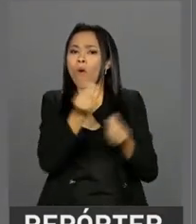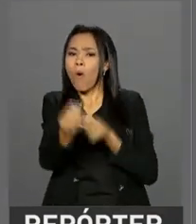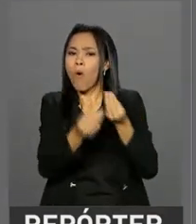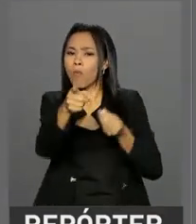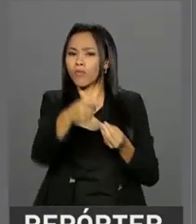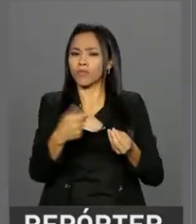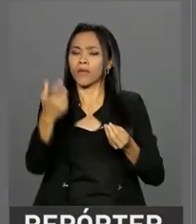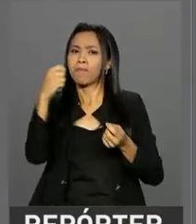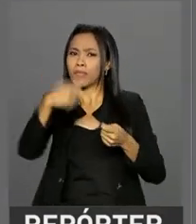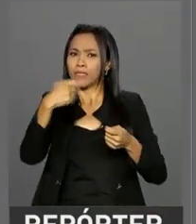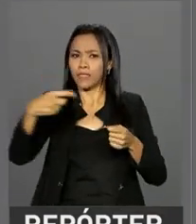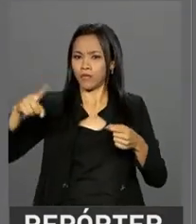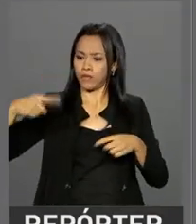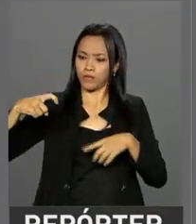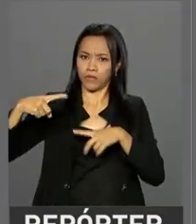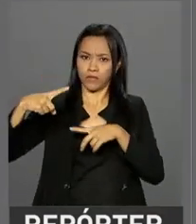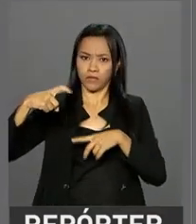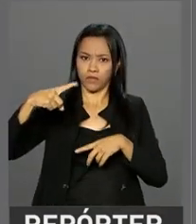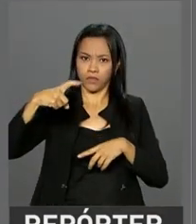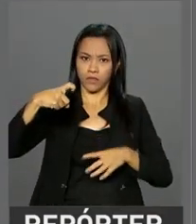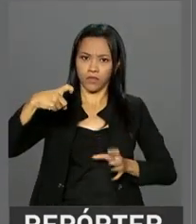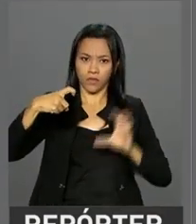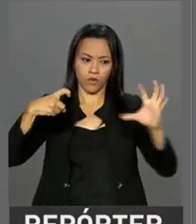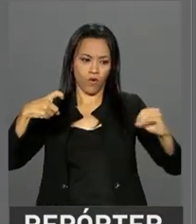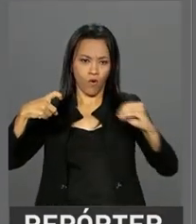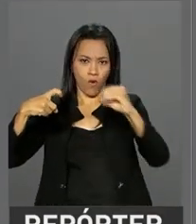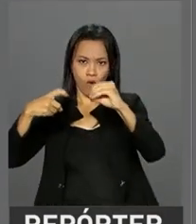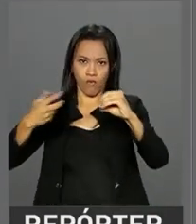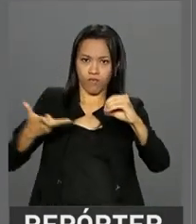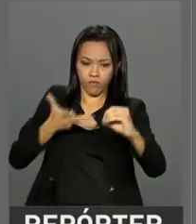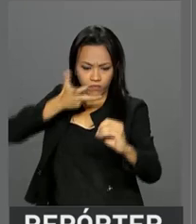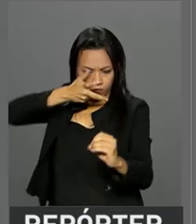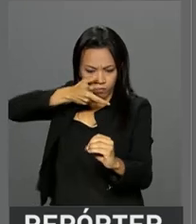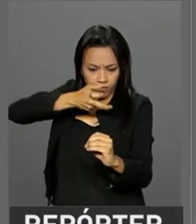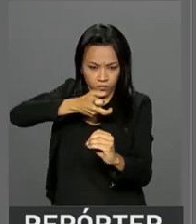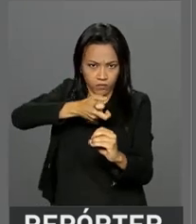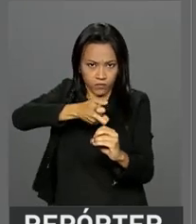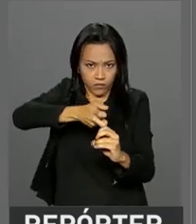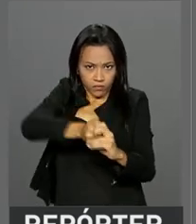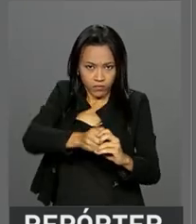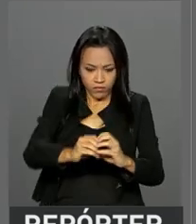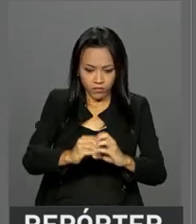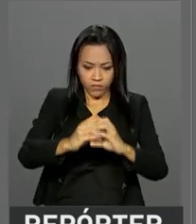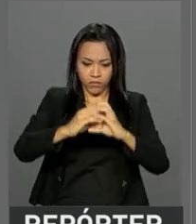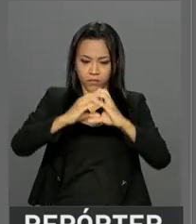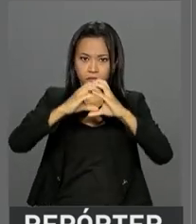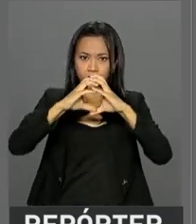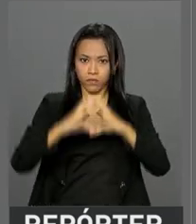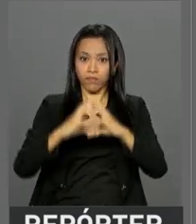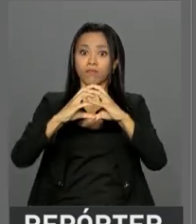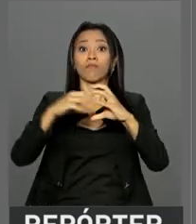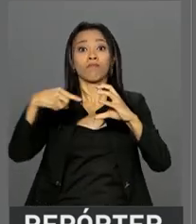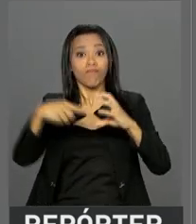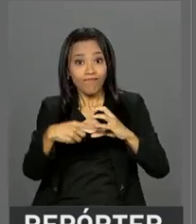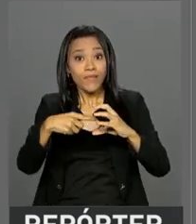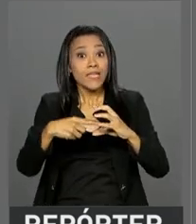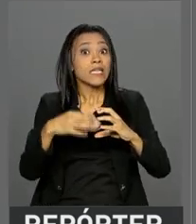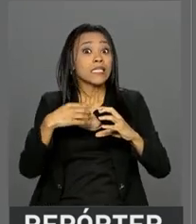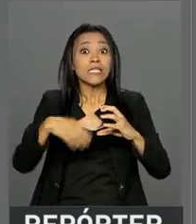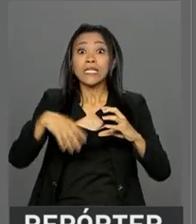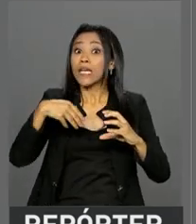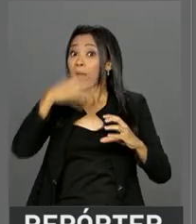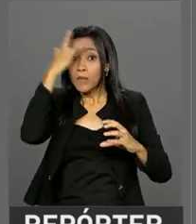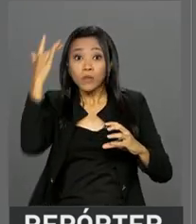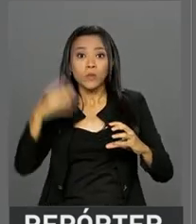assistida, o espermatozoide é inseminado no óvulo em laboratório, gerando um embrião. Aqueles que não passam pela